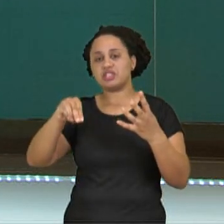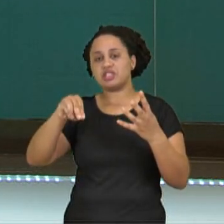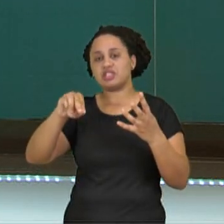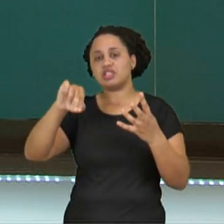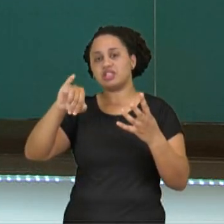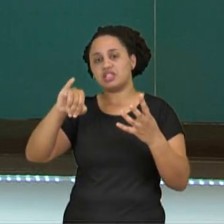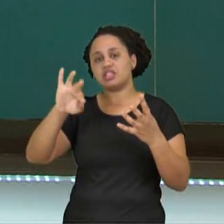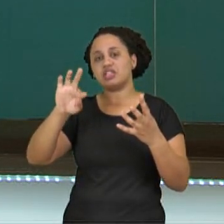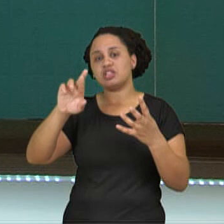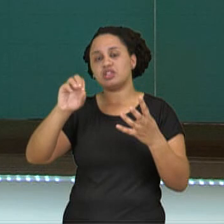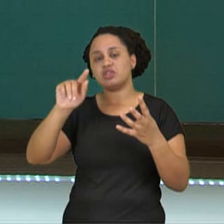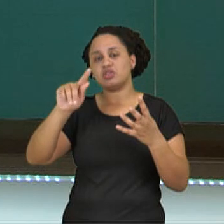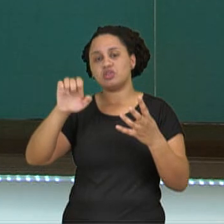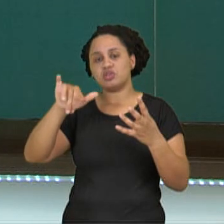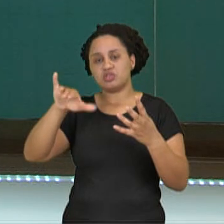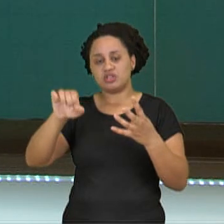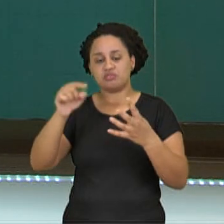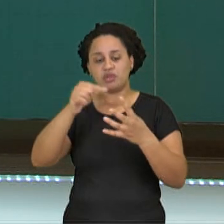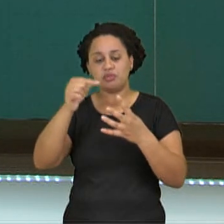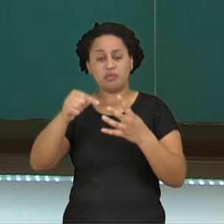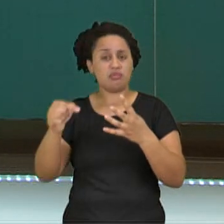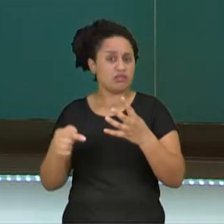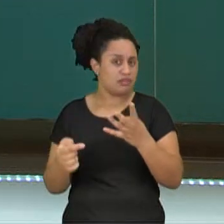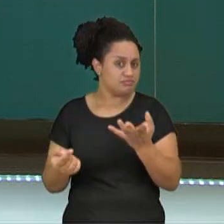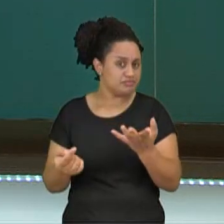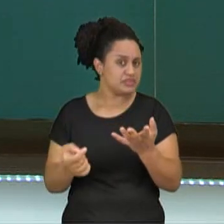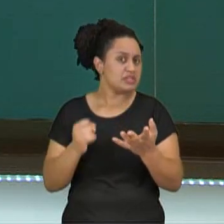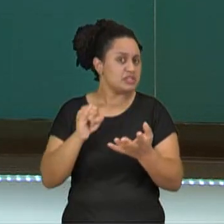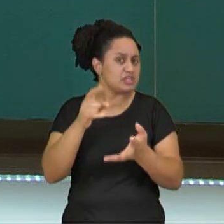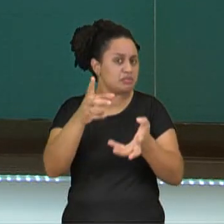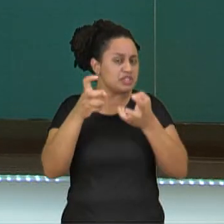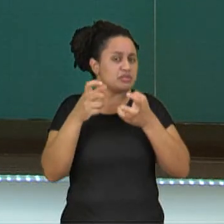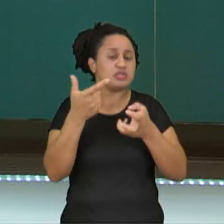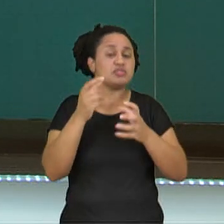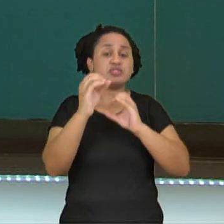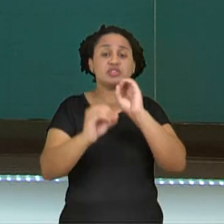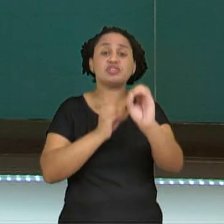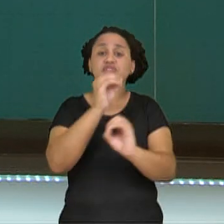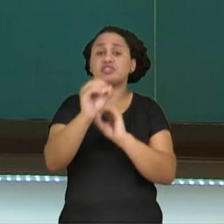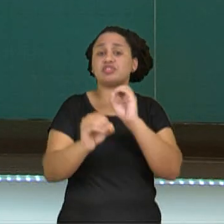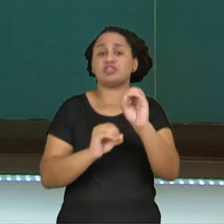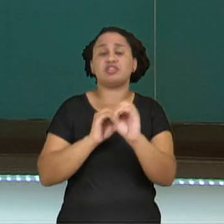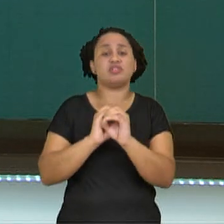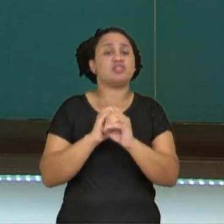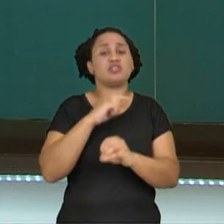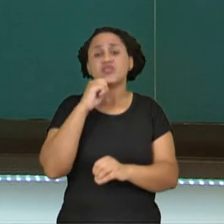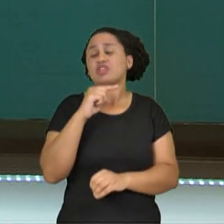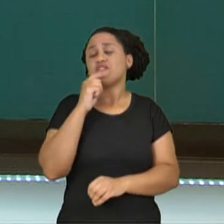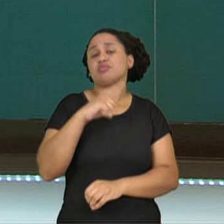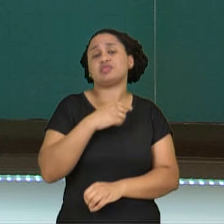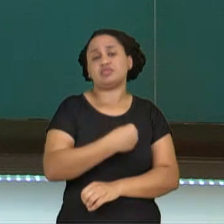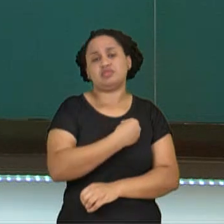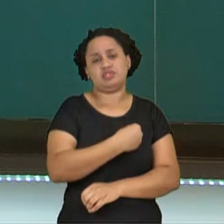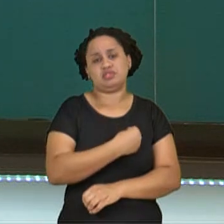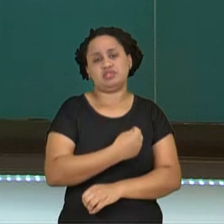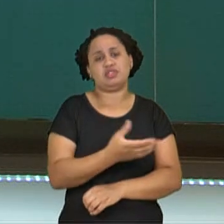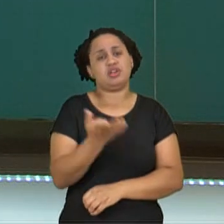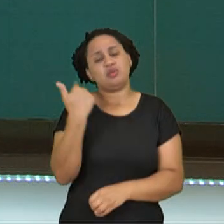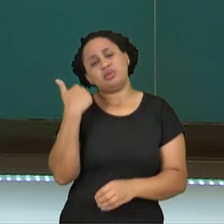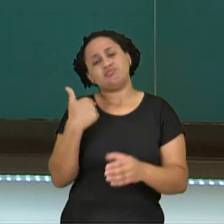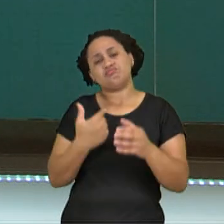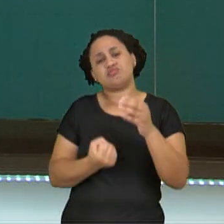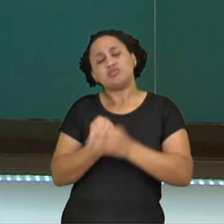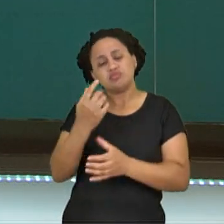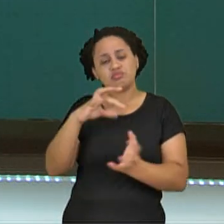vida. Então, no início, quando o nosso planeta se formou, ele era muito quente, as condições